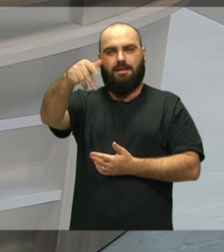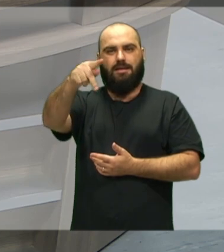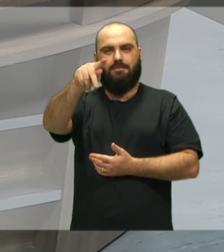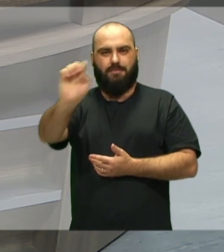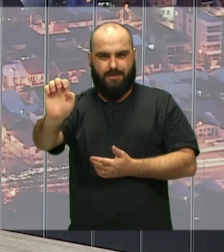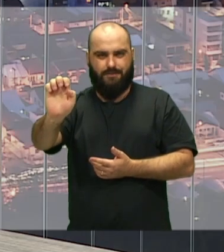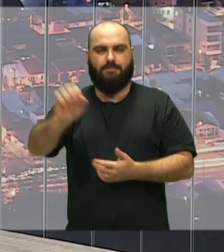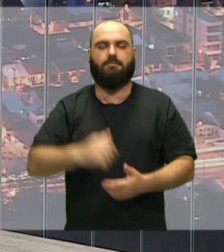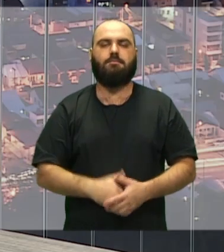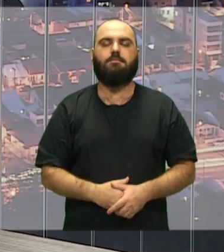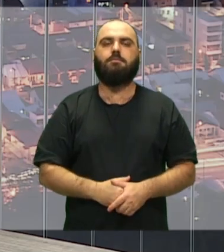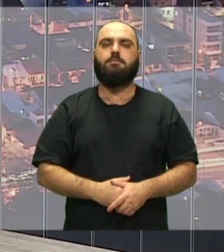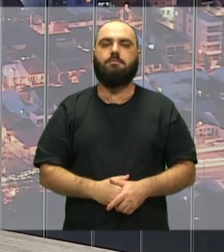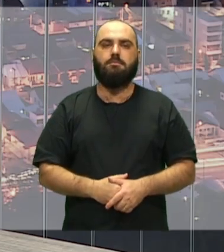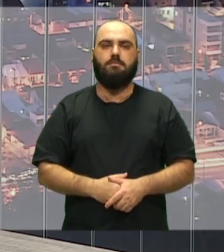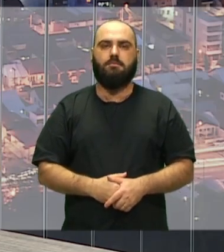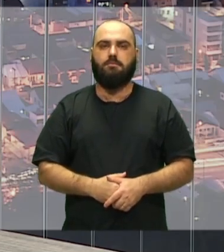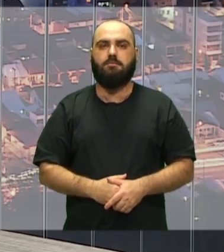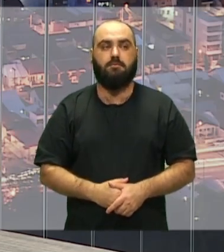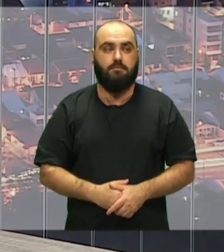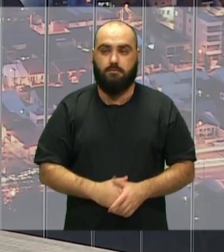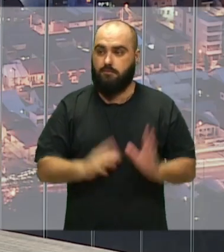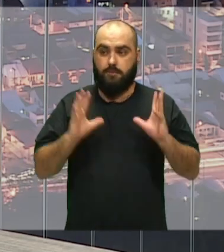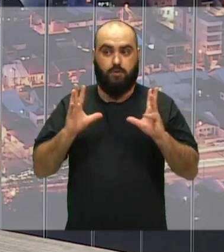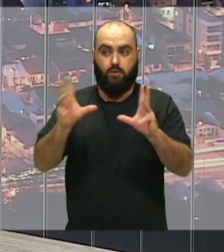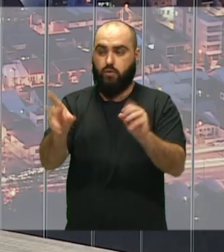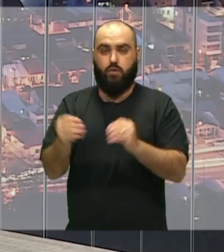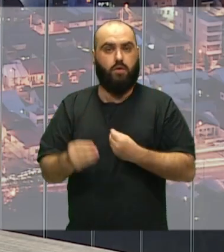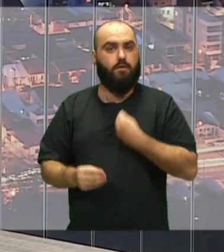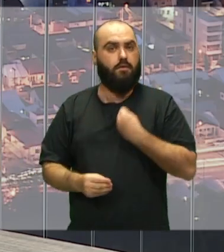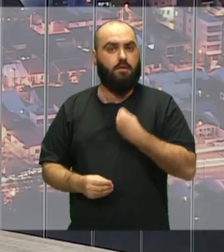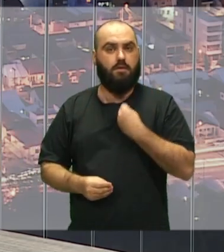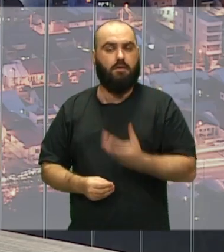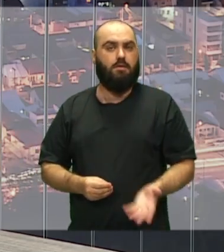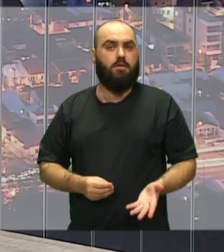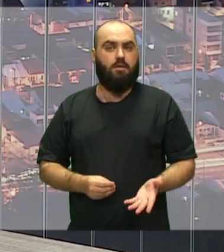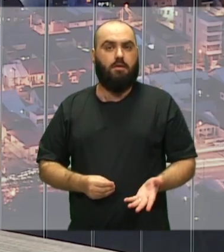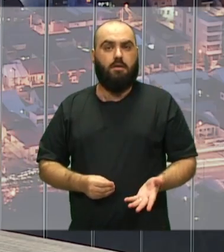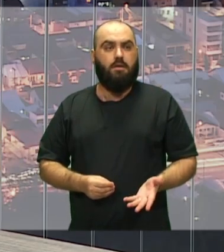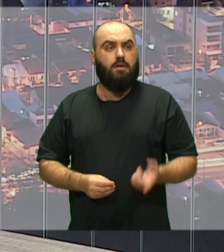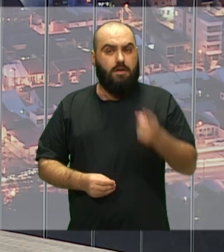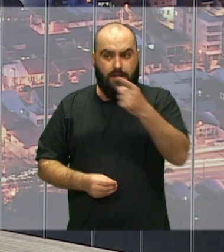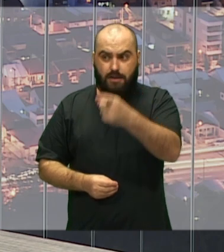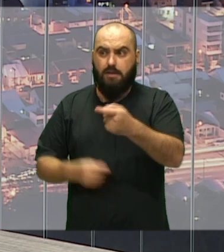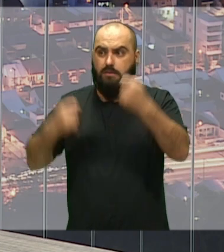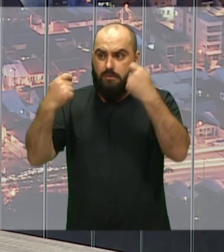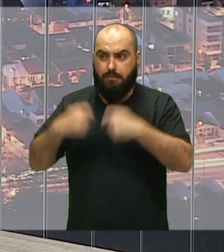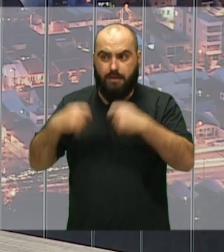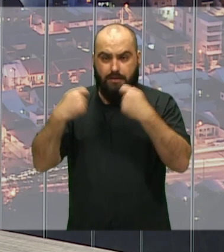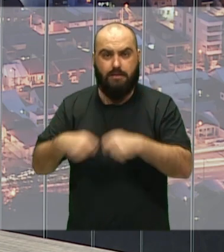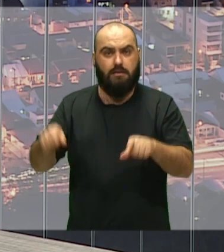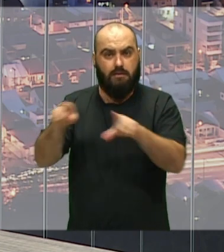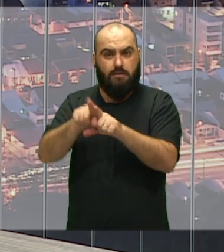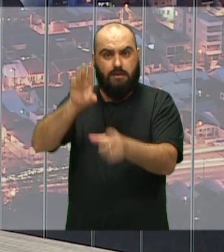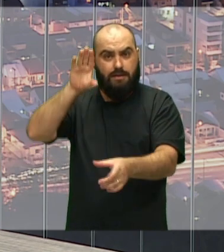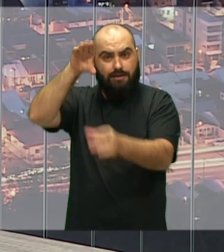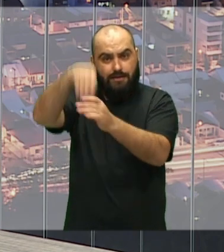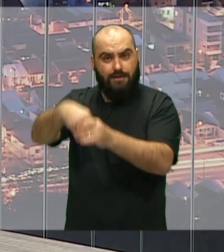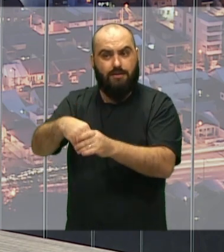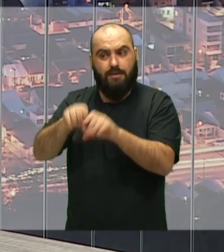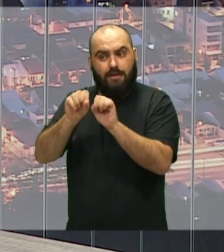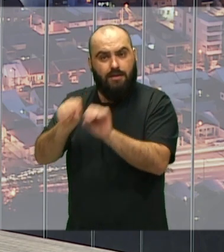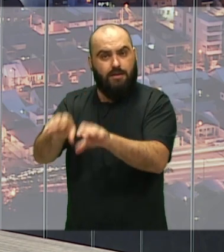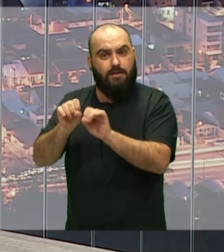assim, isso está em tudo na nossa vida. Isso não deveria também ser colocado na educação para que